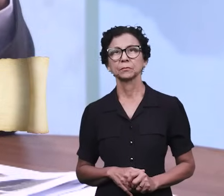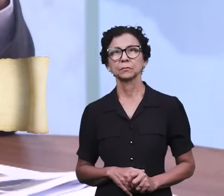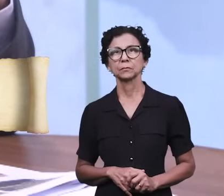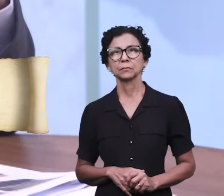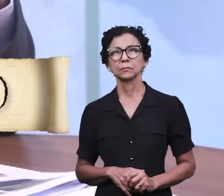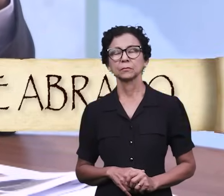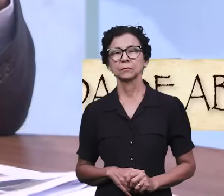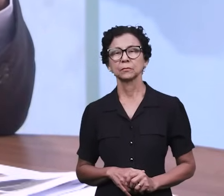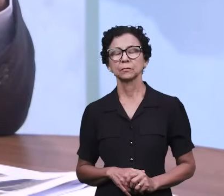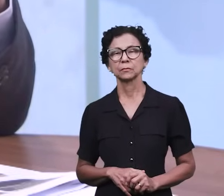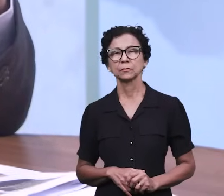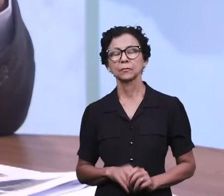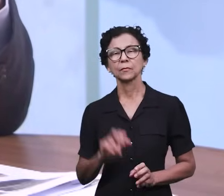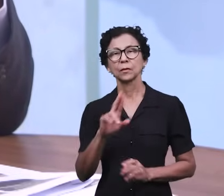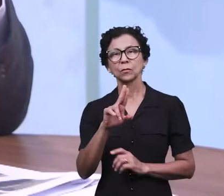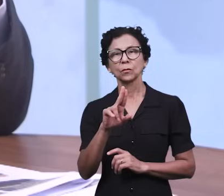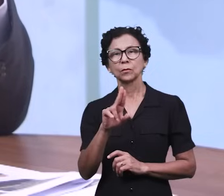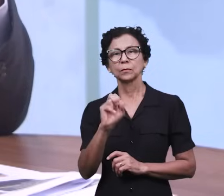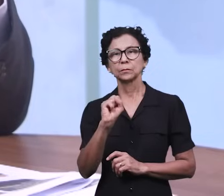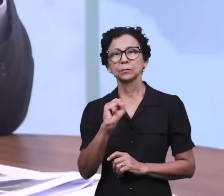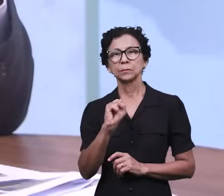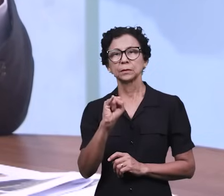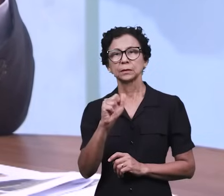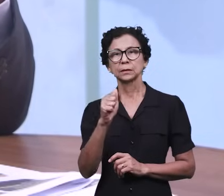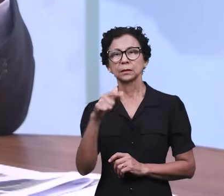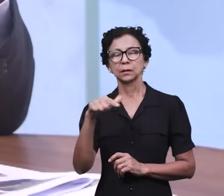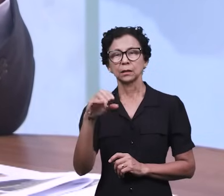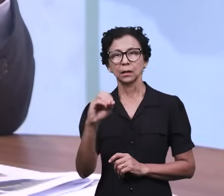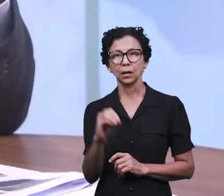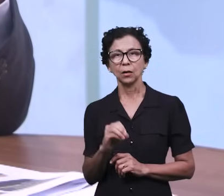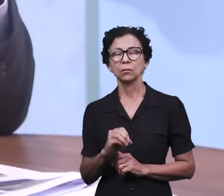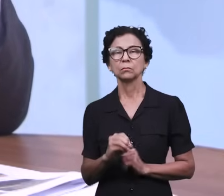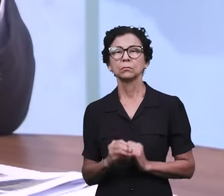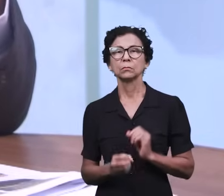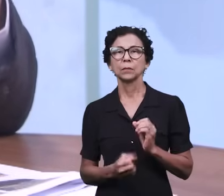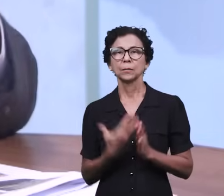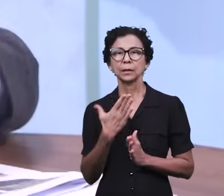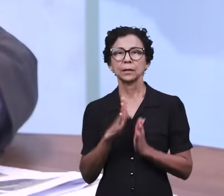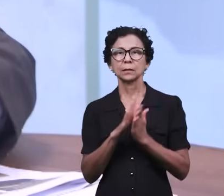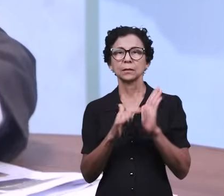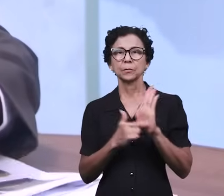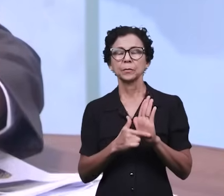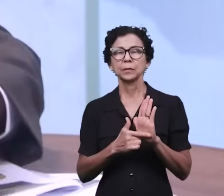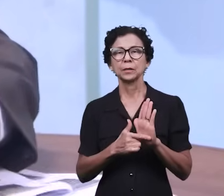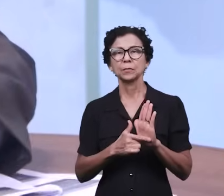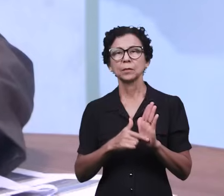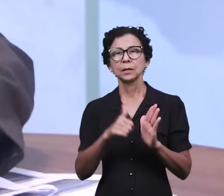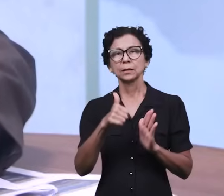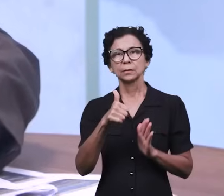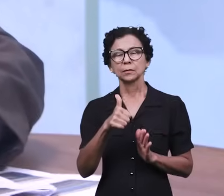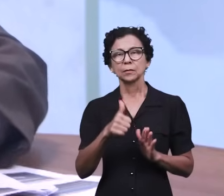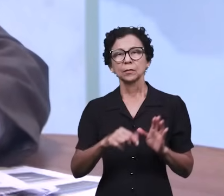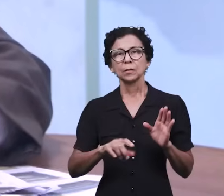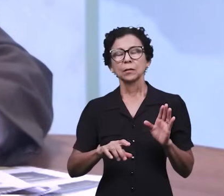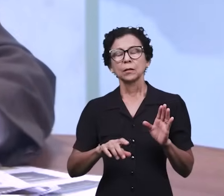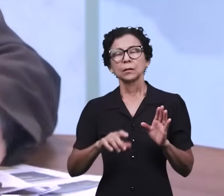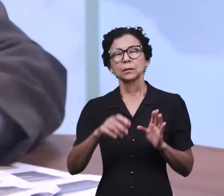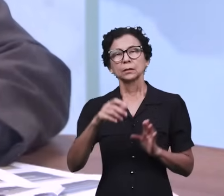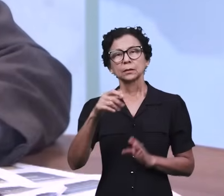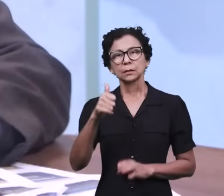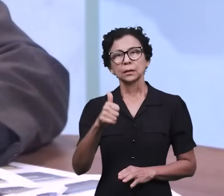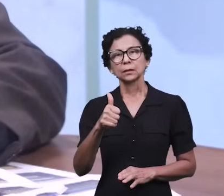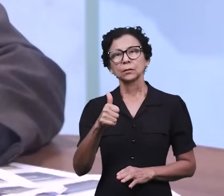Sião aparece na Bíblia mais de 150 vezes. E o Salmo 87 fala assim: